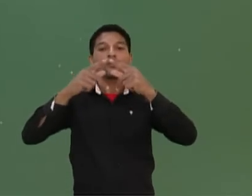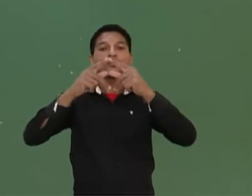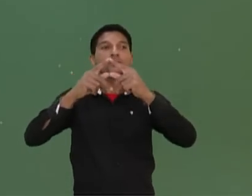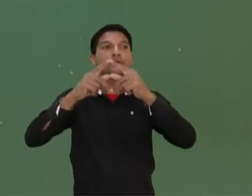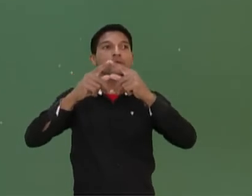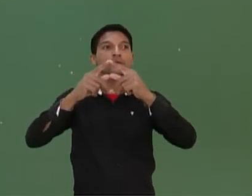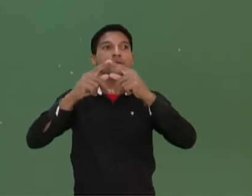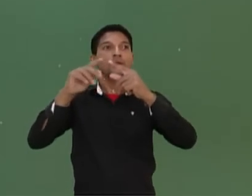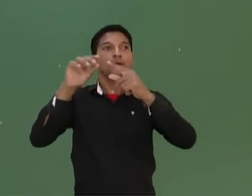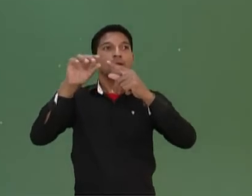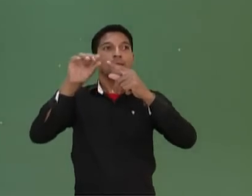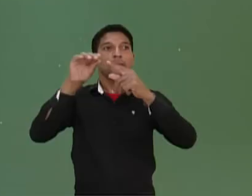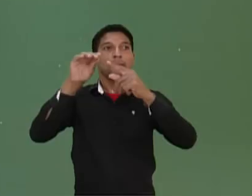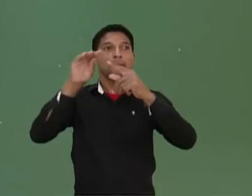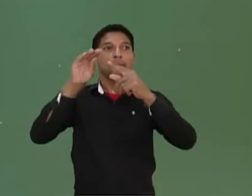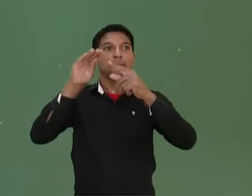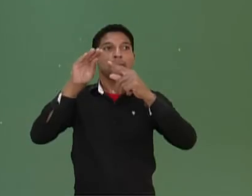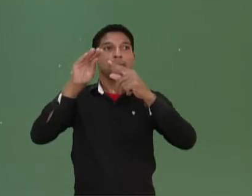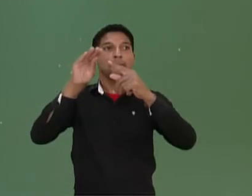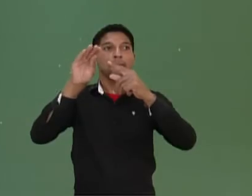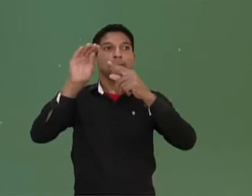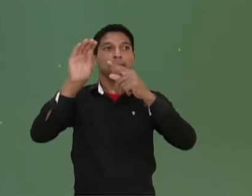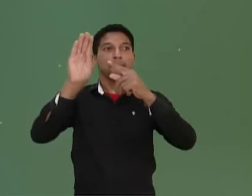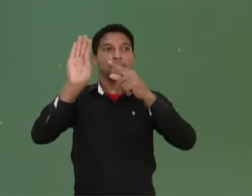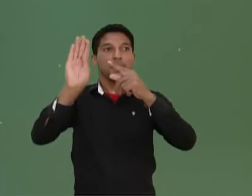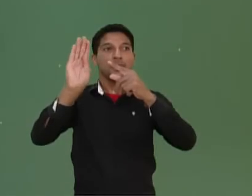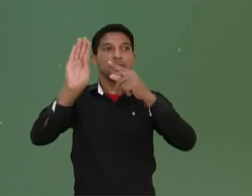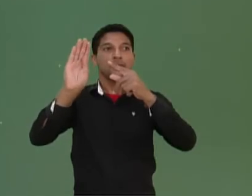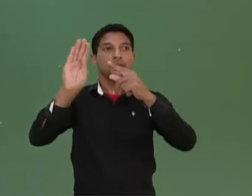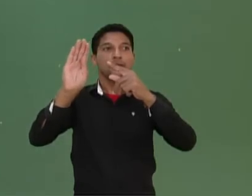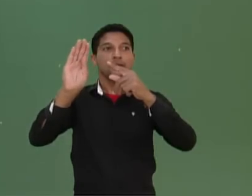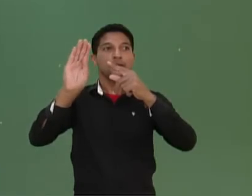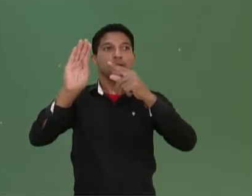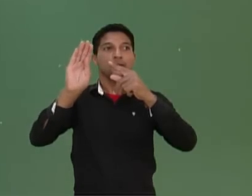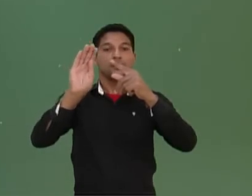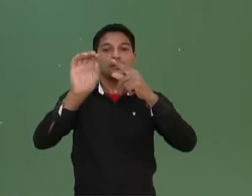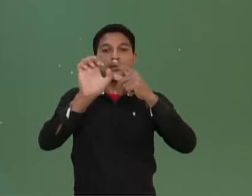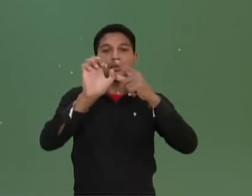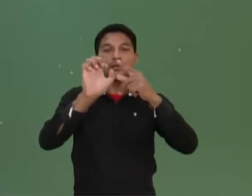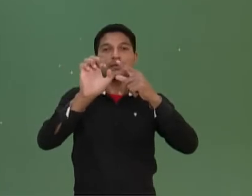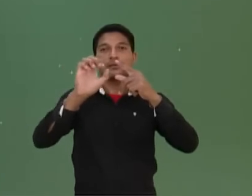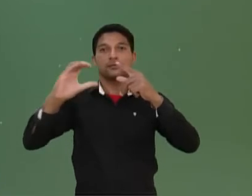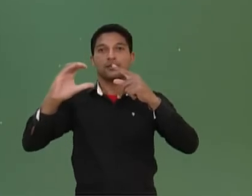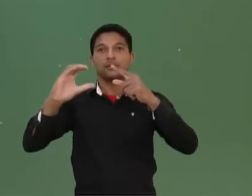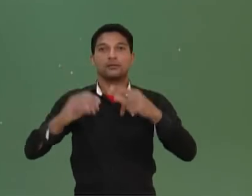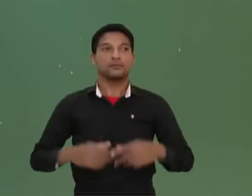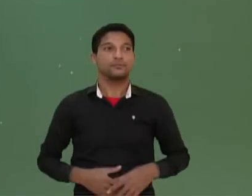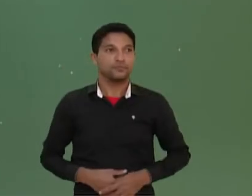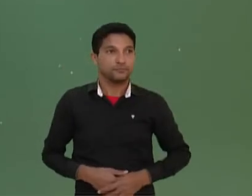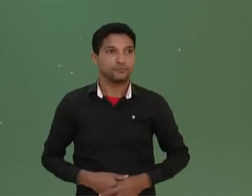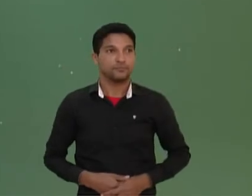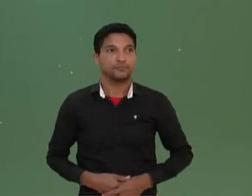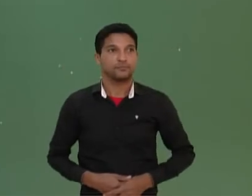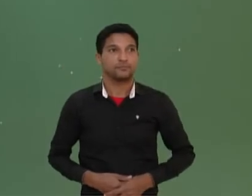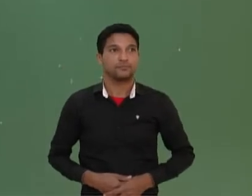Certo? Nós já conversamos sobre o lado AE e o lado EC, porque as diagonais se cruzam ao meio.